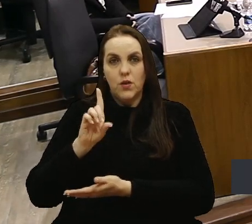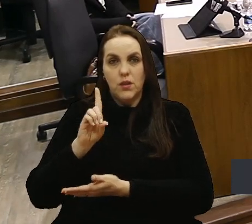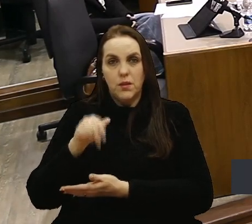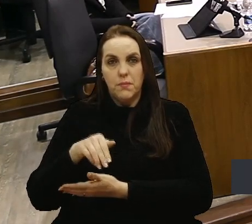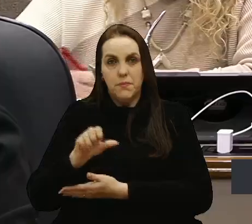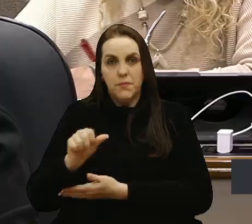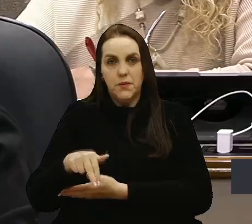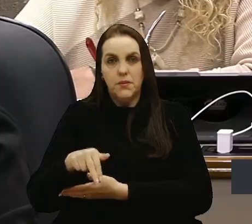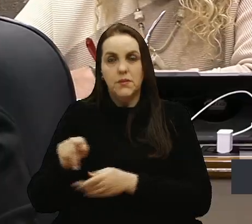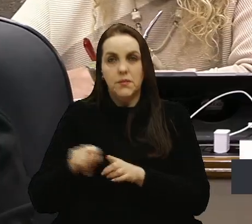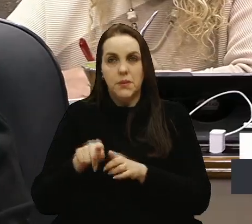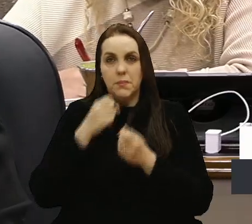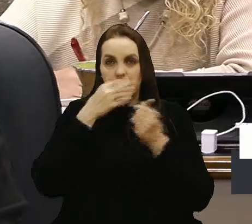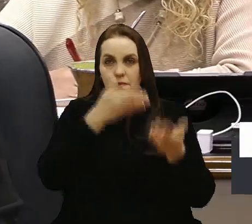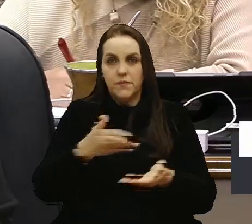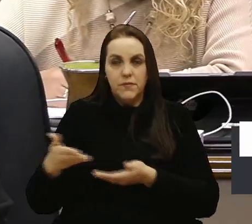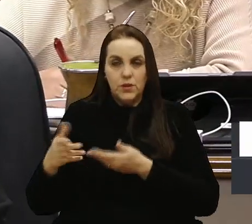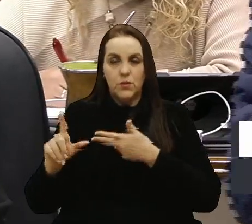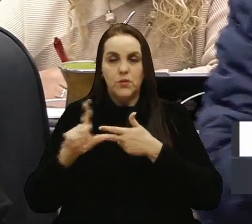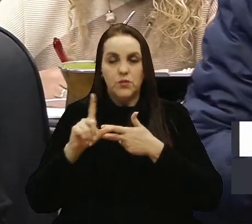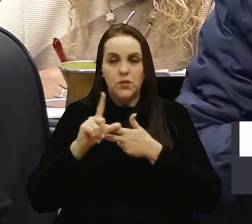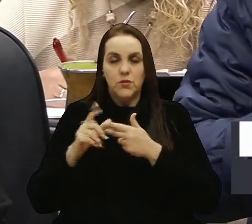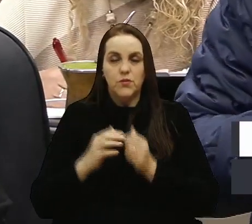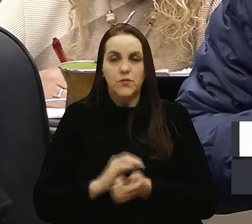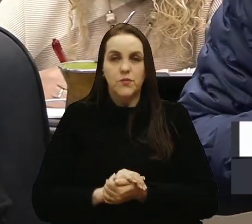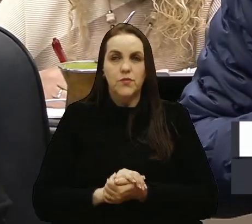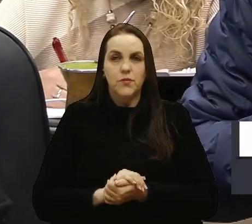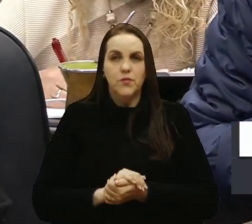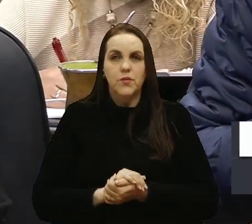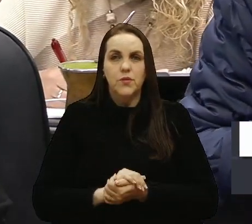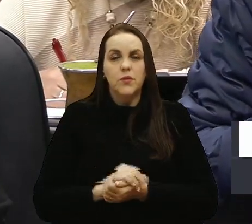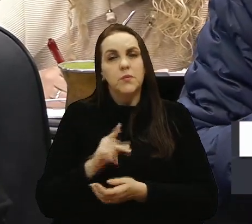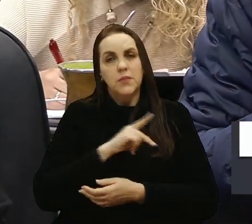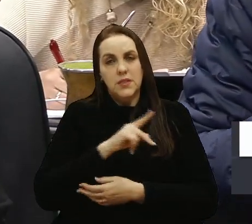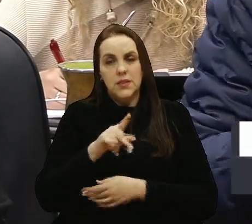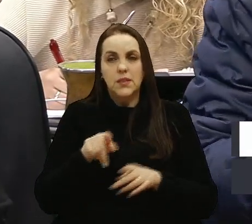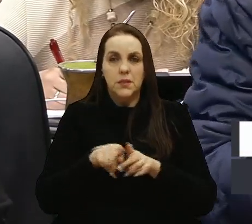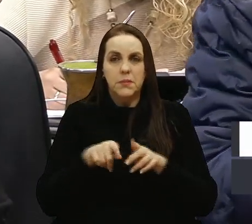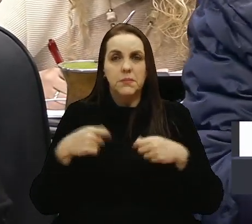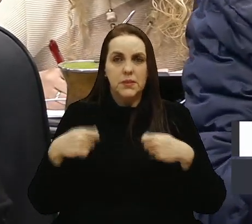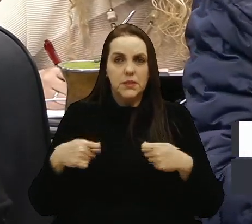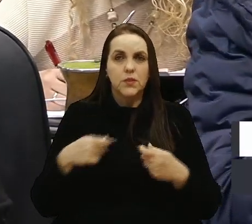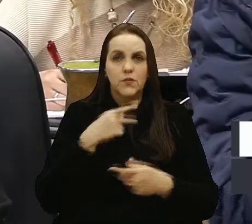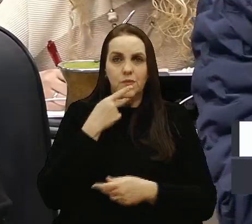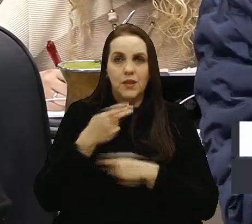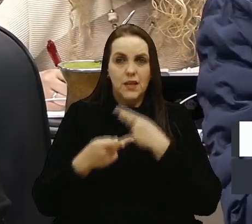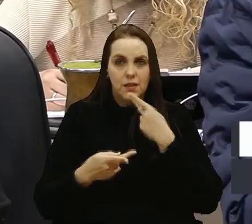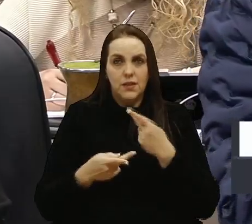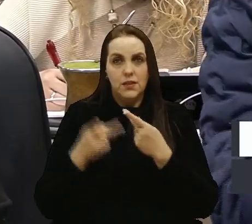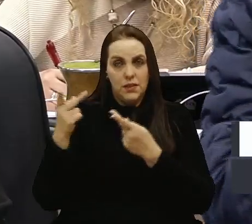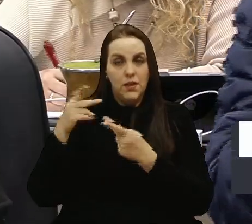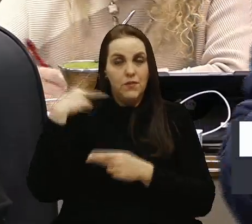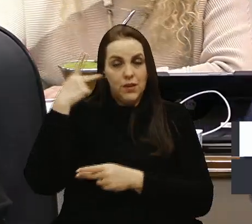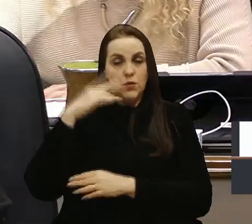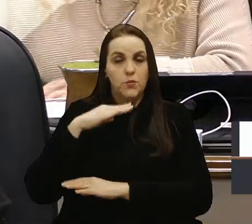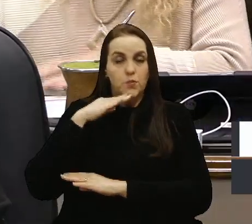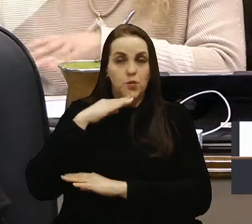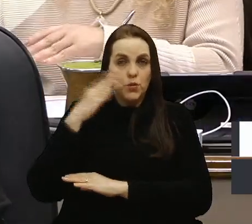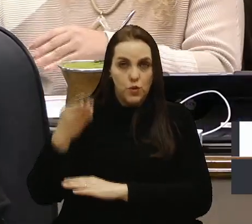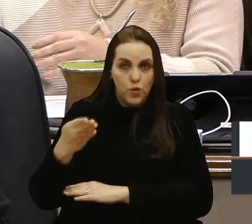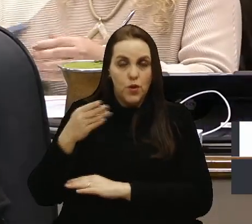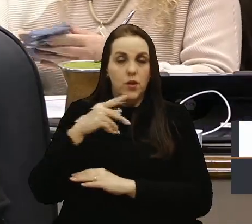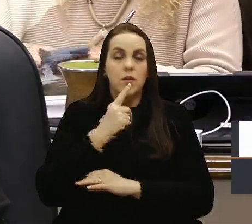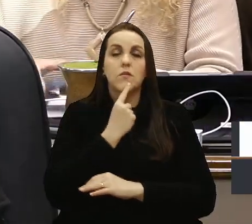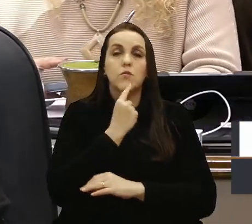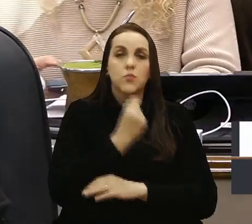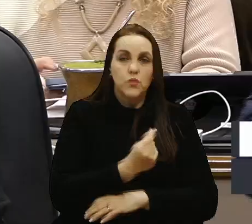Legislativa. Senhor presidente, também não poderia deixar de citar, né, como já citou o vereador Bortola, como citou o vereador